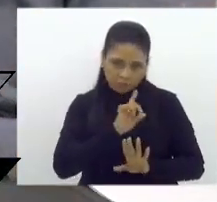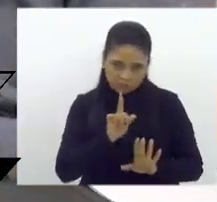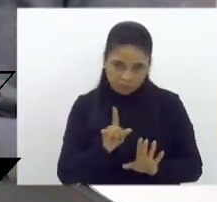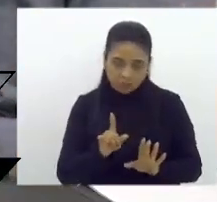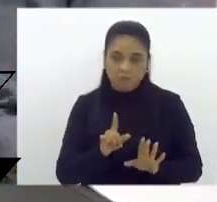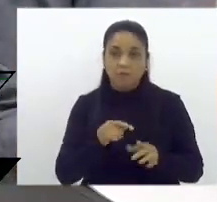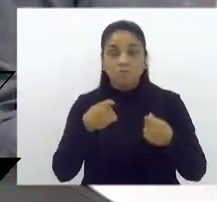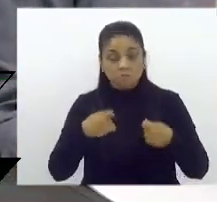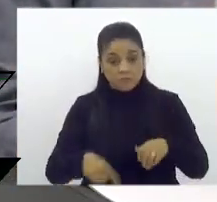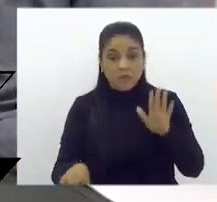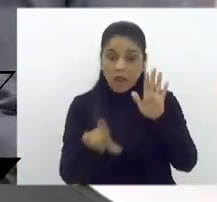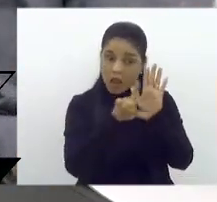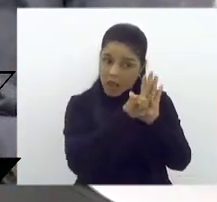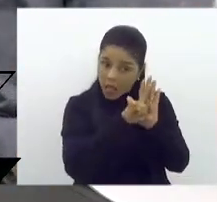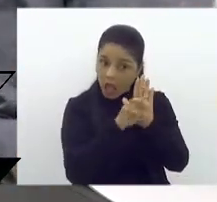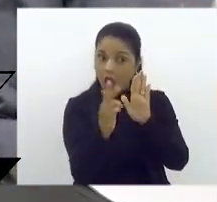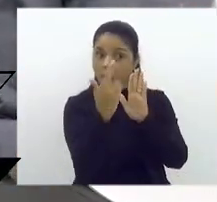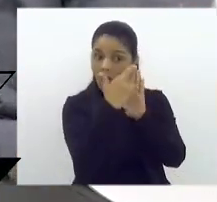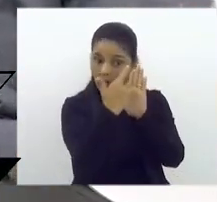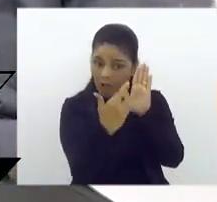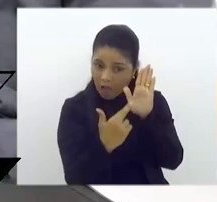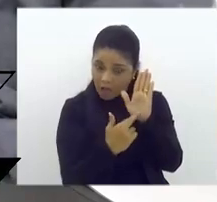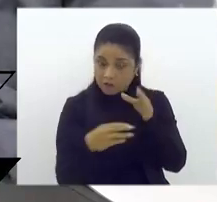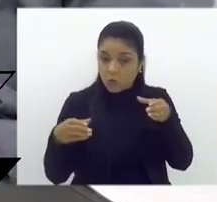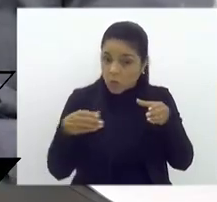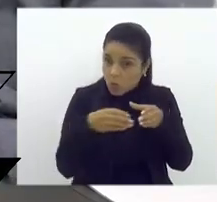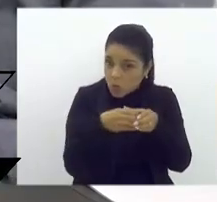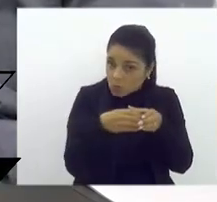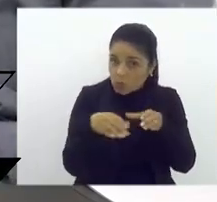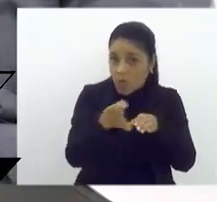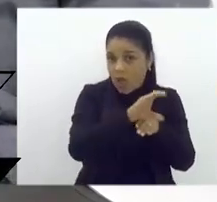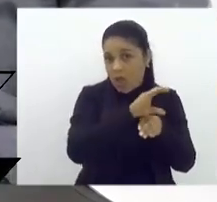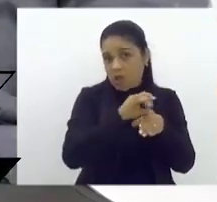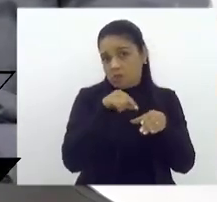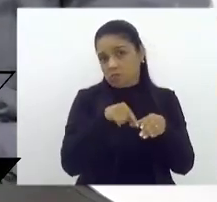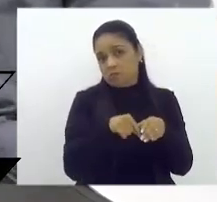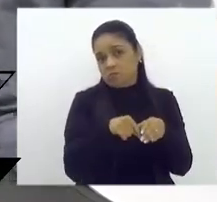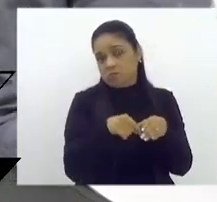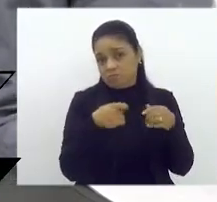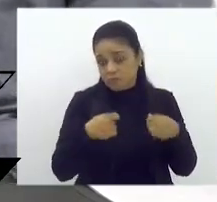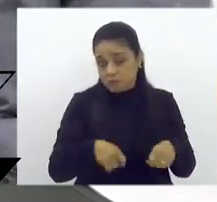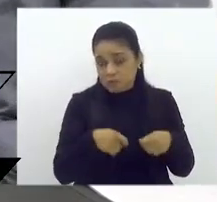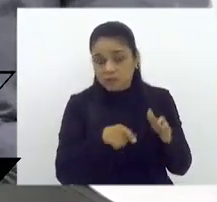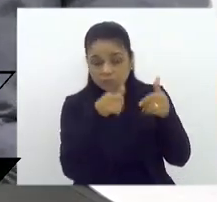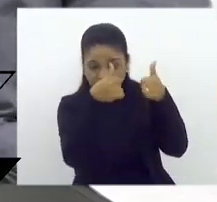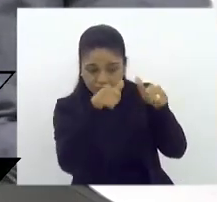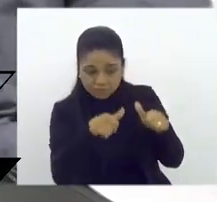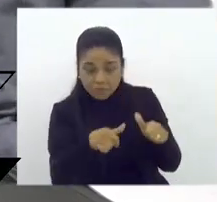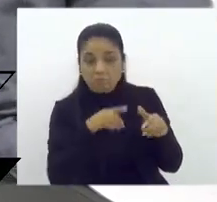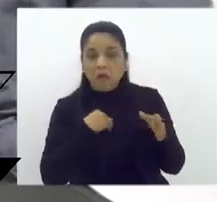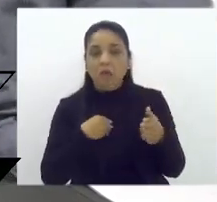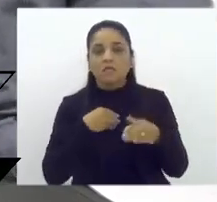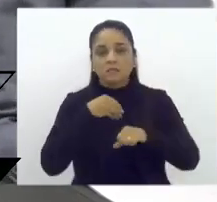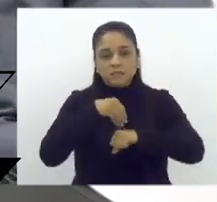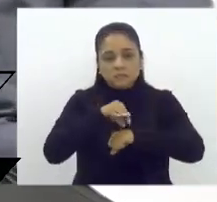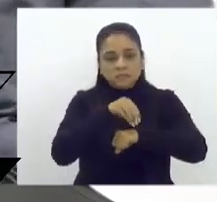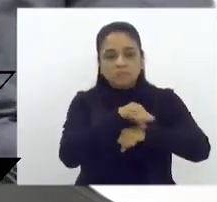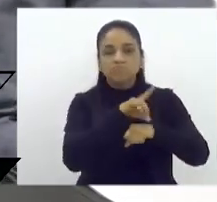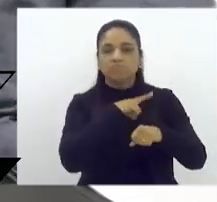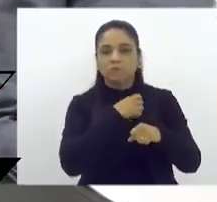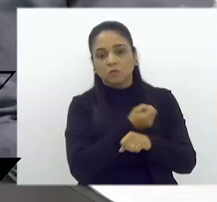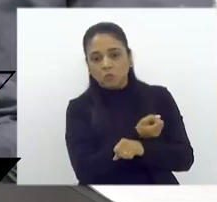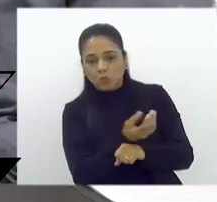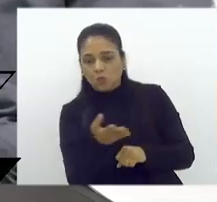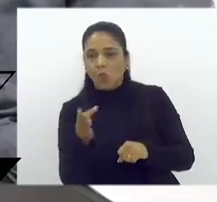Tem uma lei que tem um critério, tem um conselho, então tem que passar por ela, mas já tem essa indicação com esses